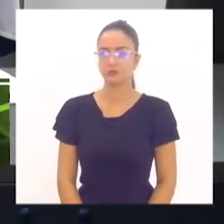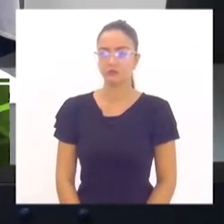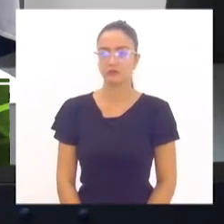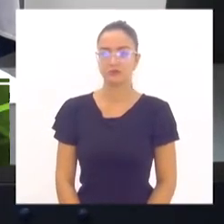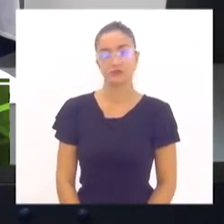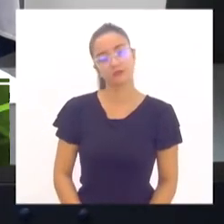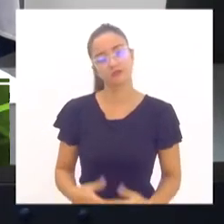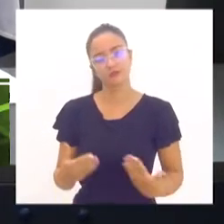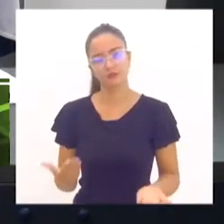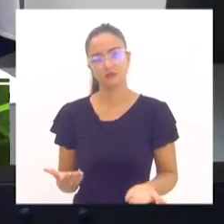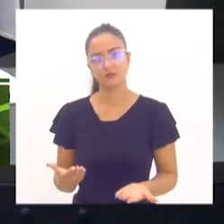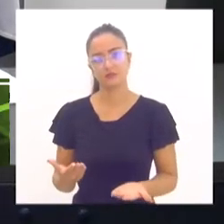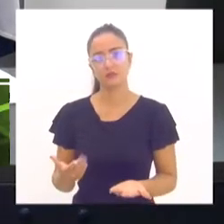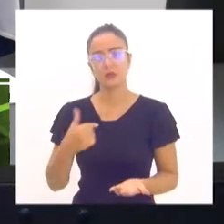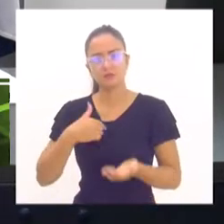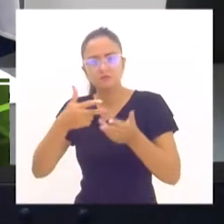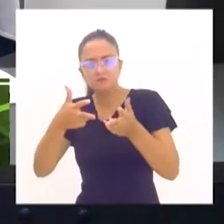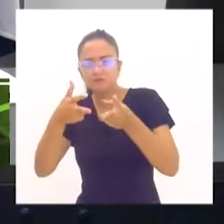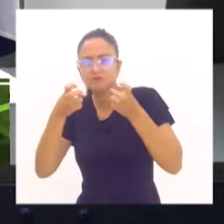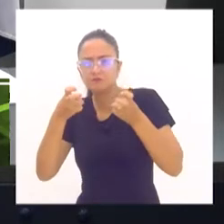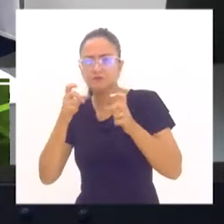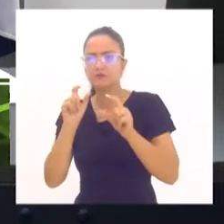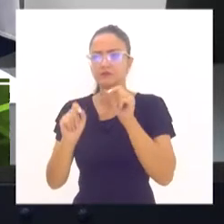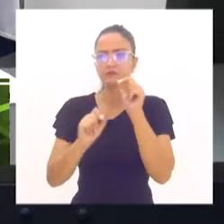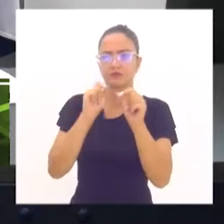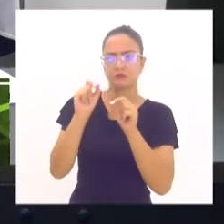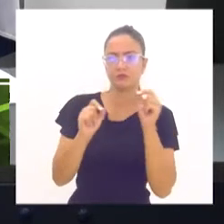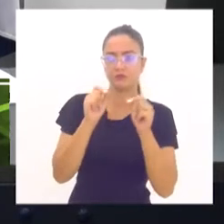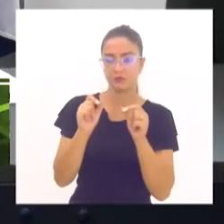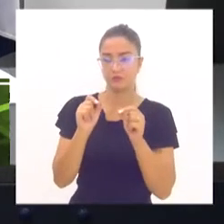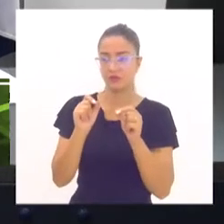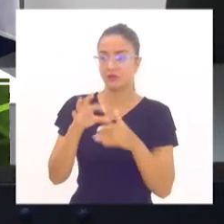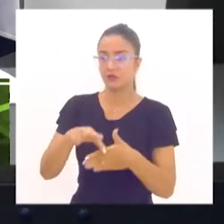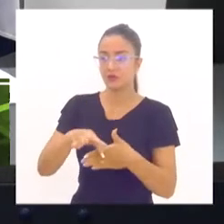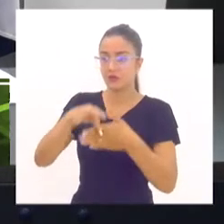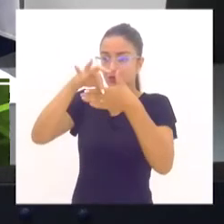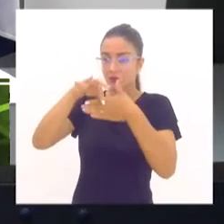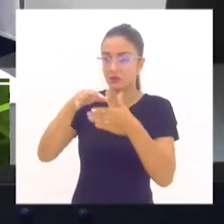Pelo que eu, né, recebi, representando o Conselho,